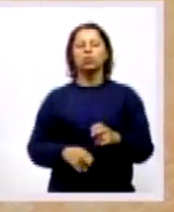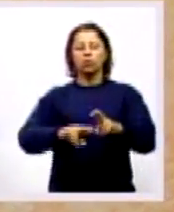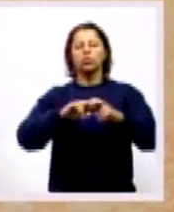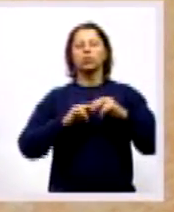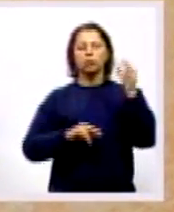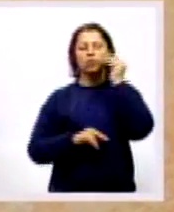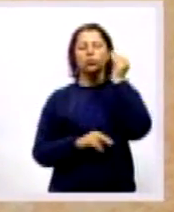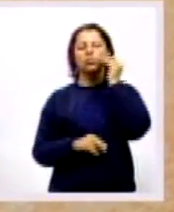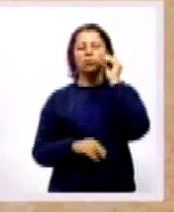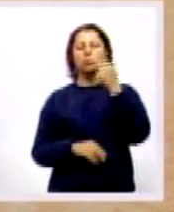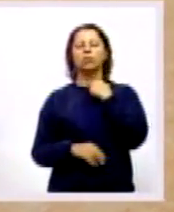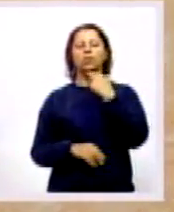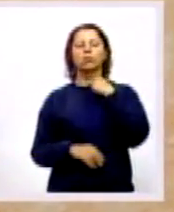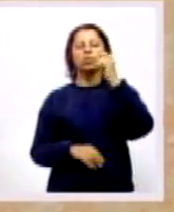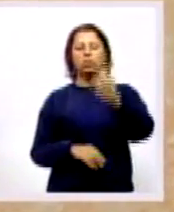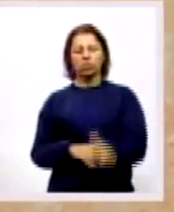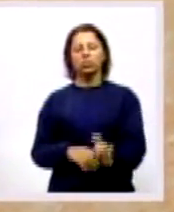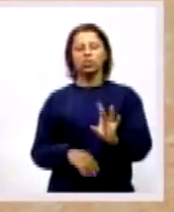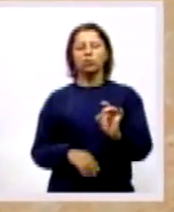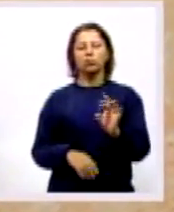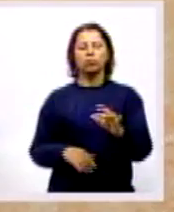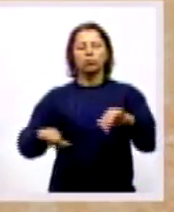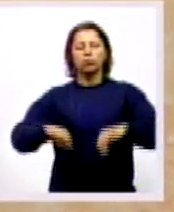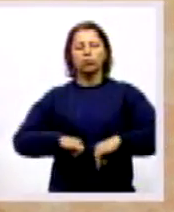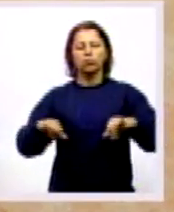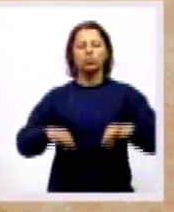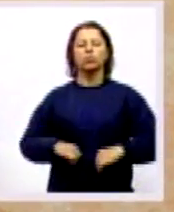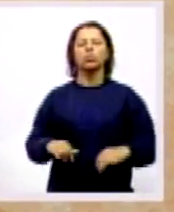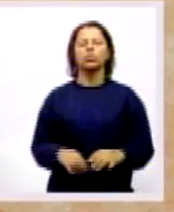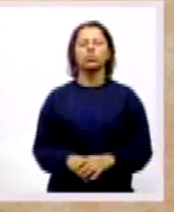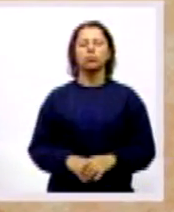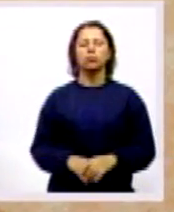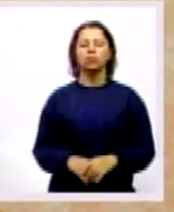que é sabor, não pode ser só sofrimento.